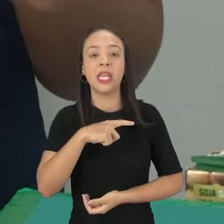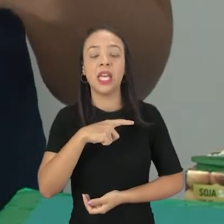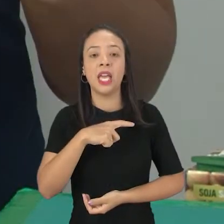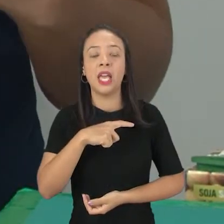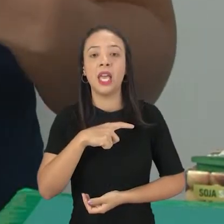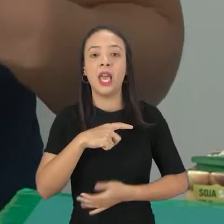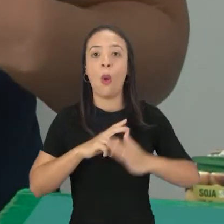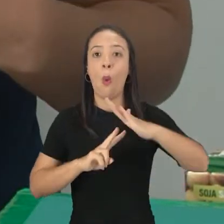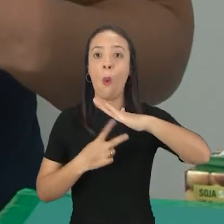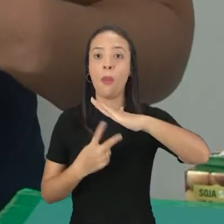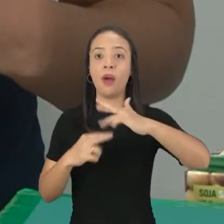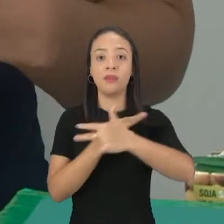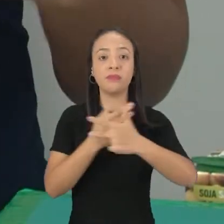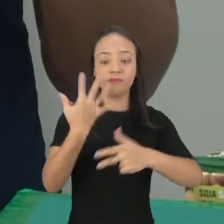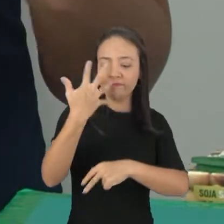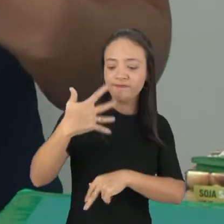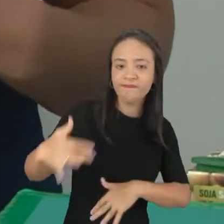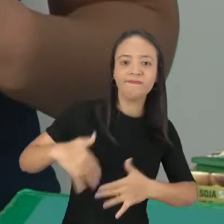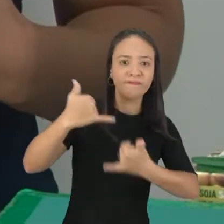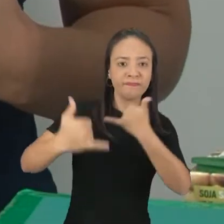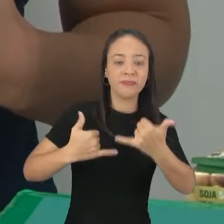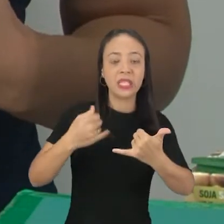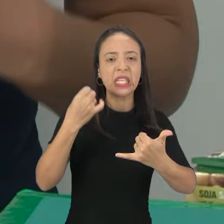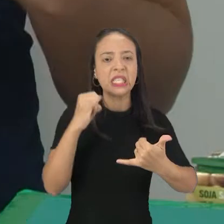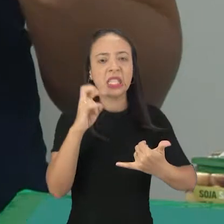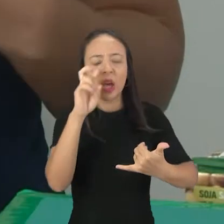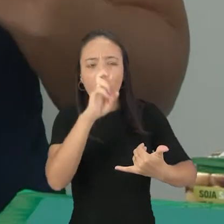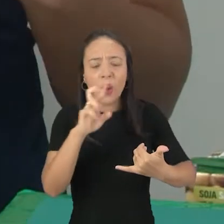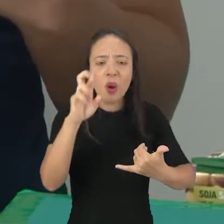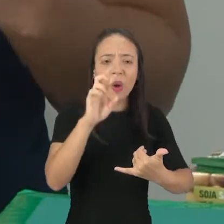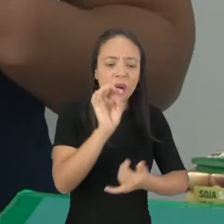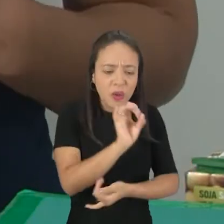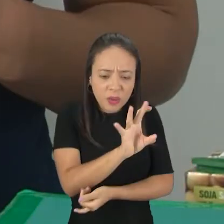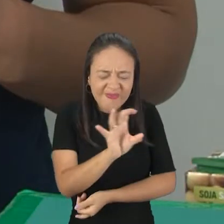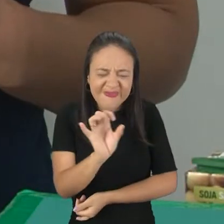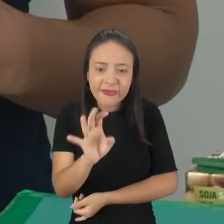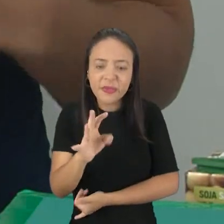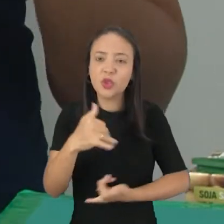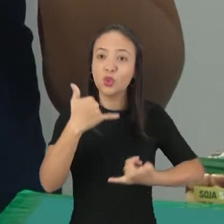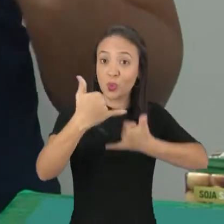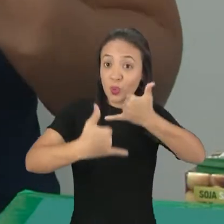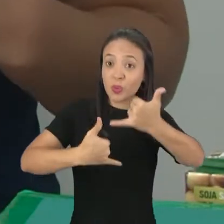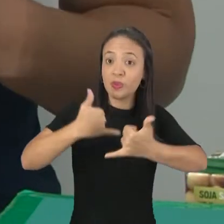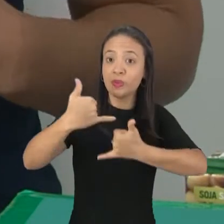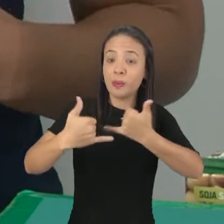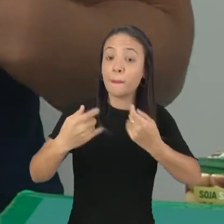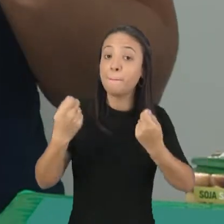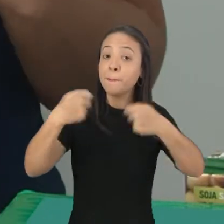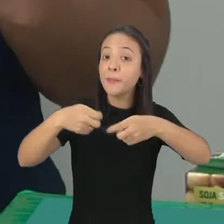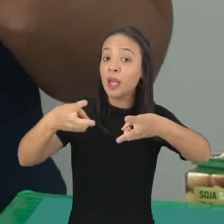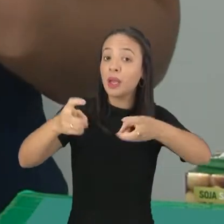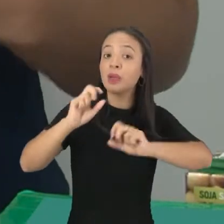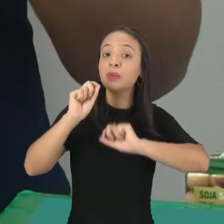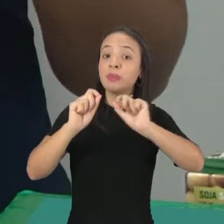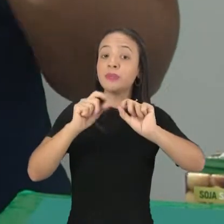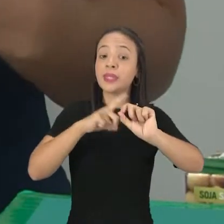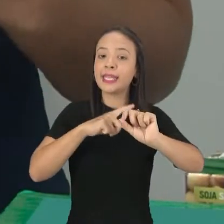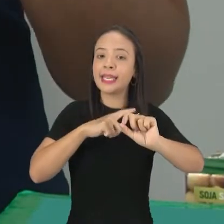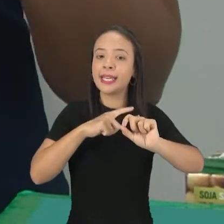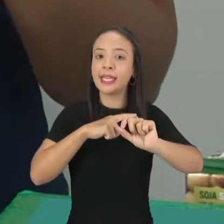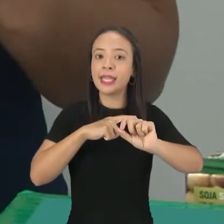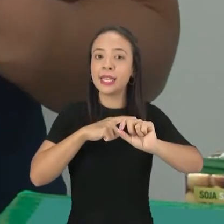parque com várias crianças brincando. E se nós observarmos cada um desses brinquedos, vamos perceber que eles